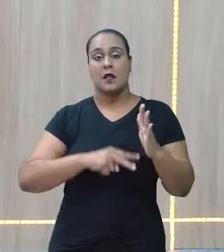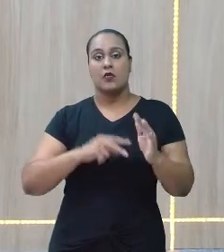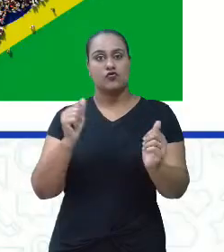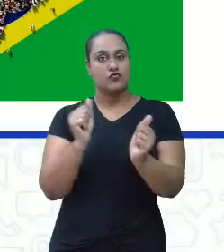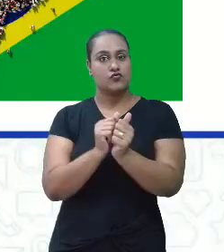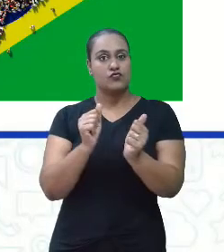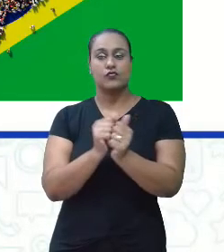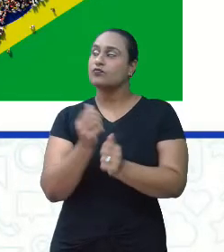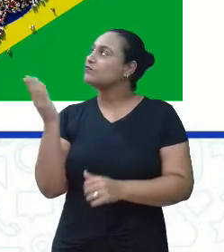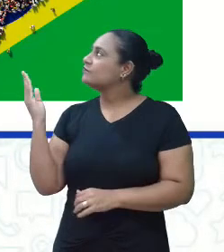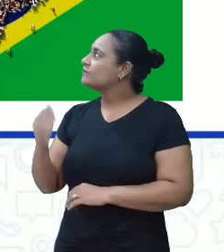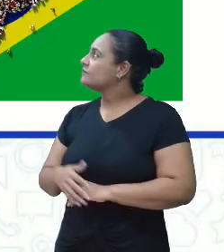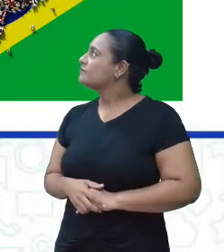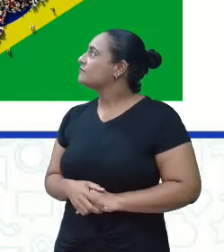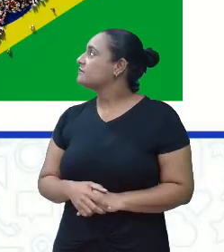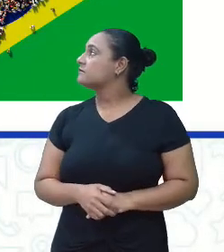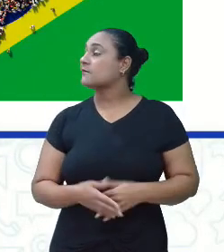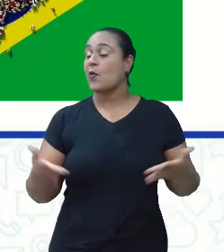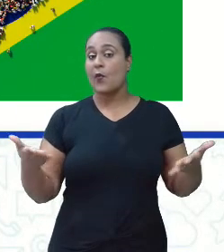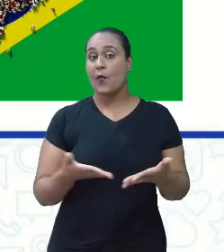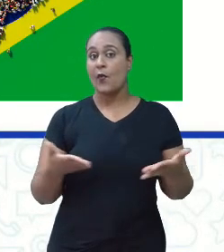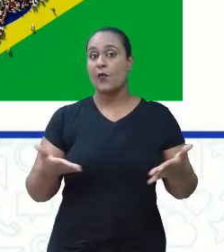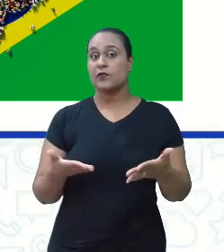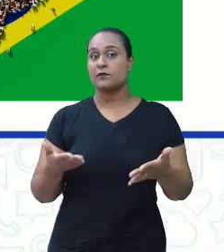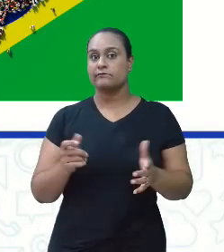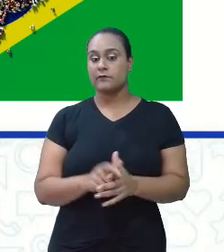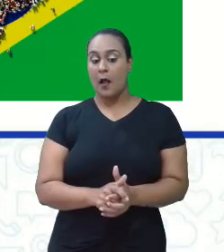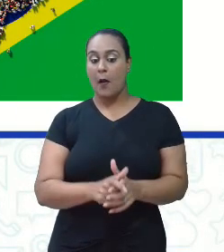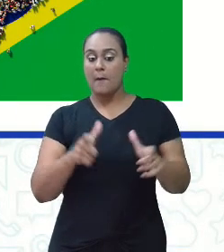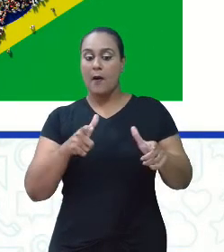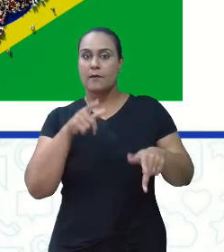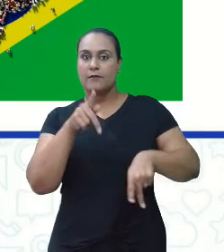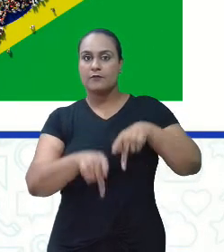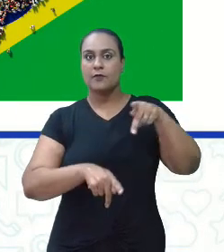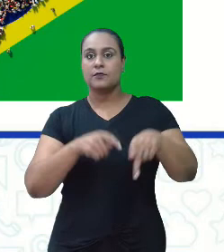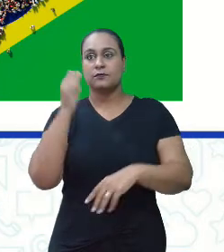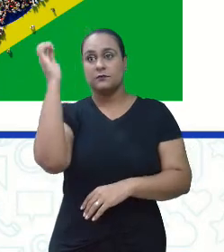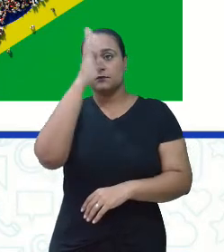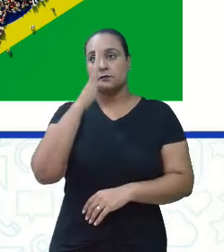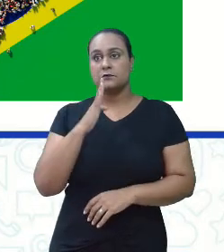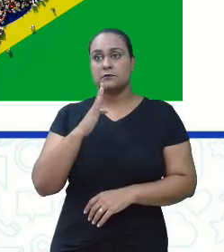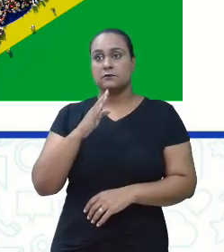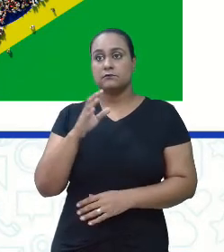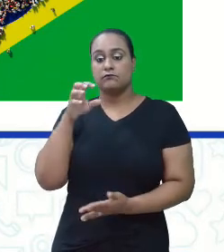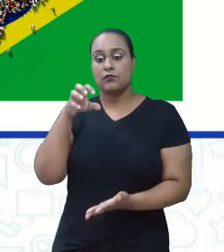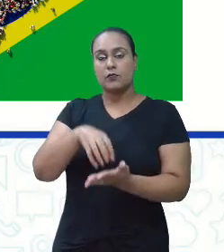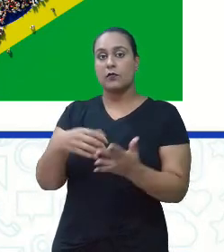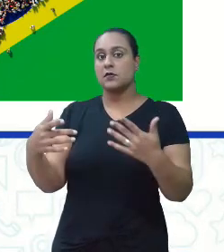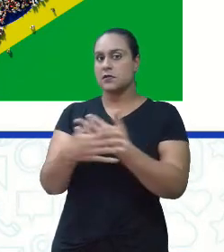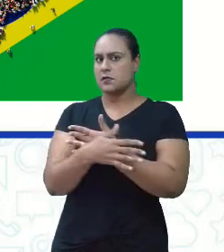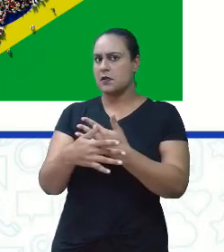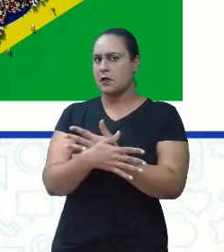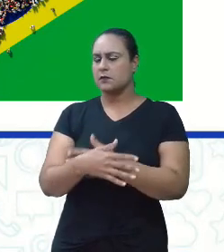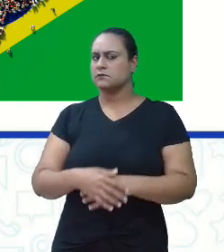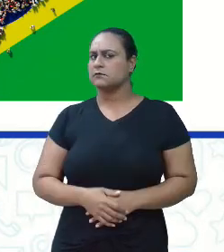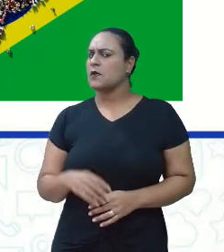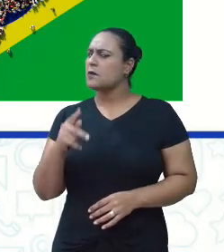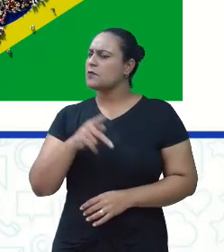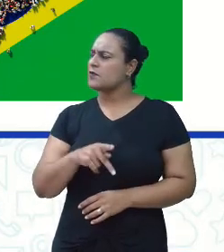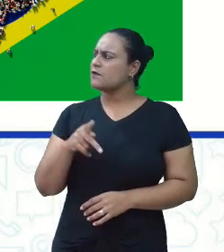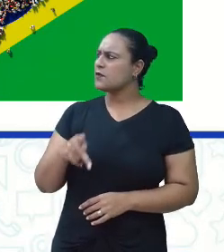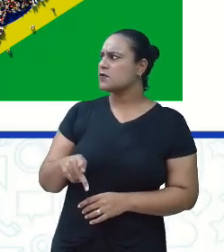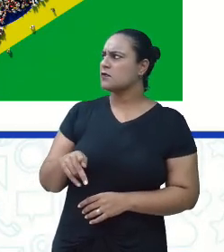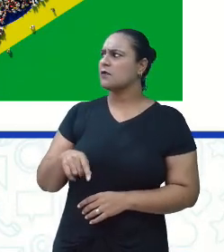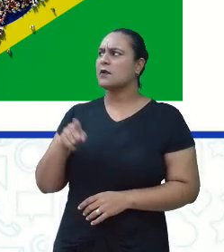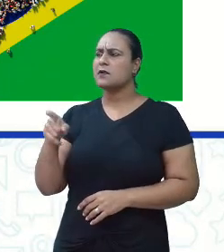na tela, lê lá. Hoje, a maior parte da população brasileira está concentrada em cidades. Professora Vanessa, a senhora que tem